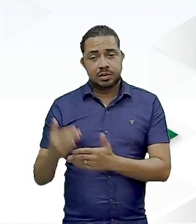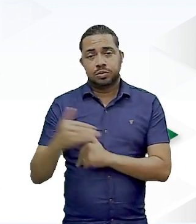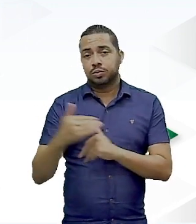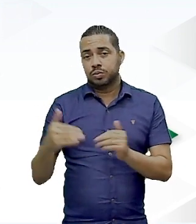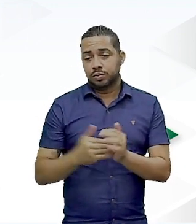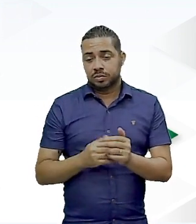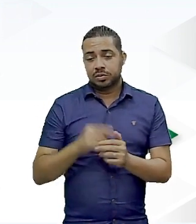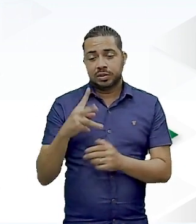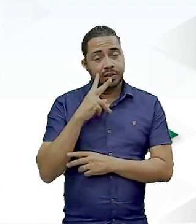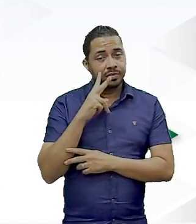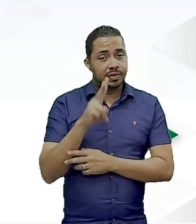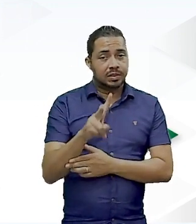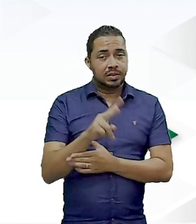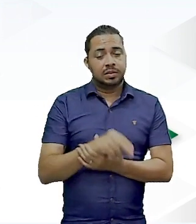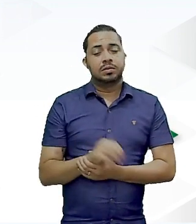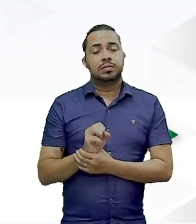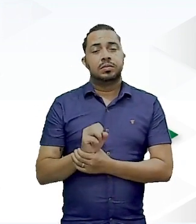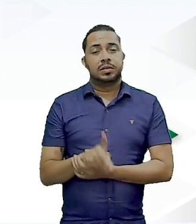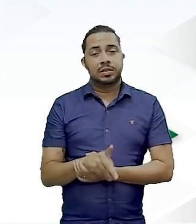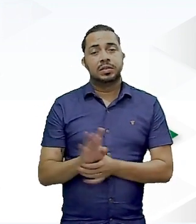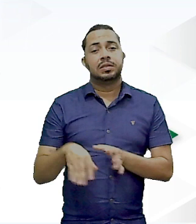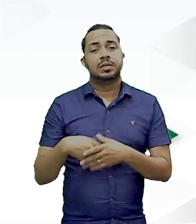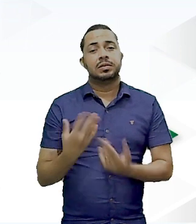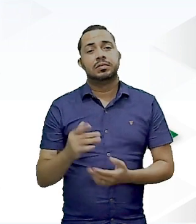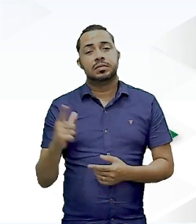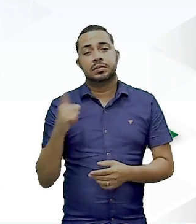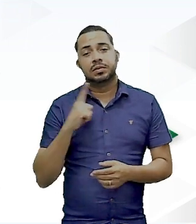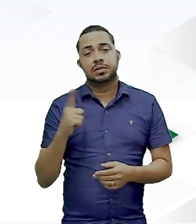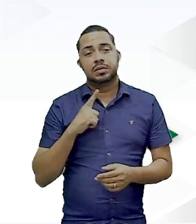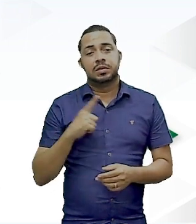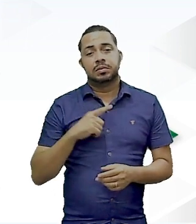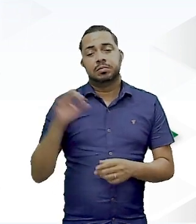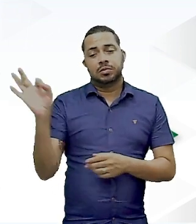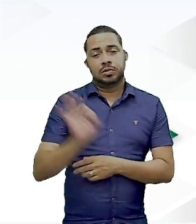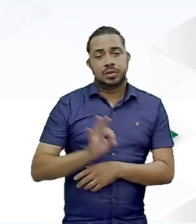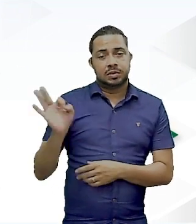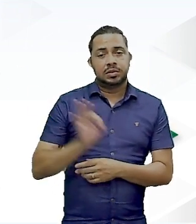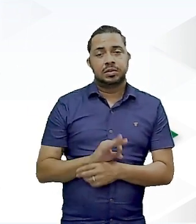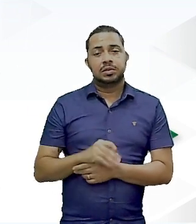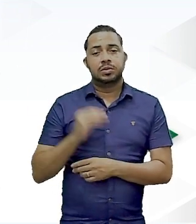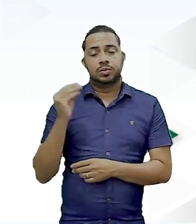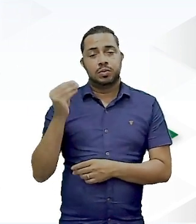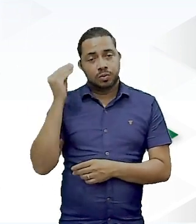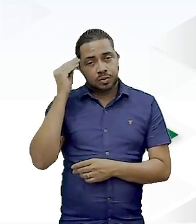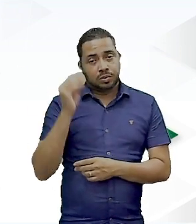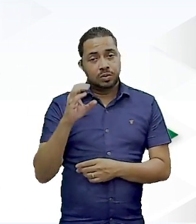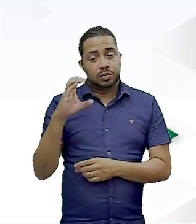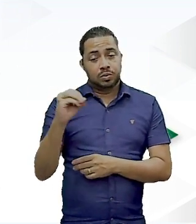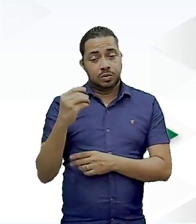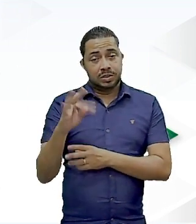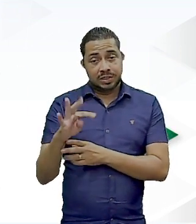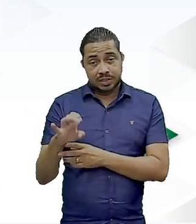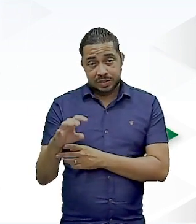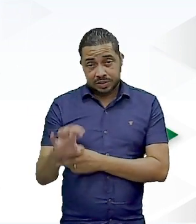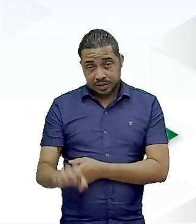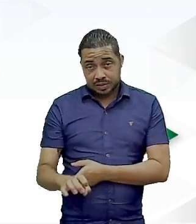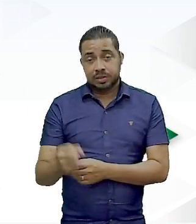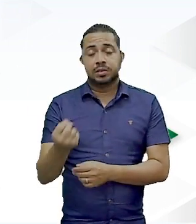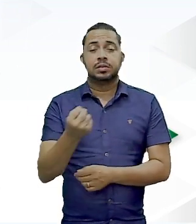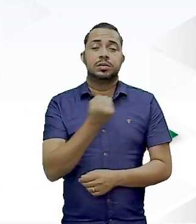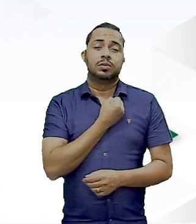vendo aí. Ok? E aí eu tenho porcentagem, quociente e número. Veja aí do lado,